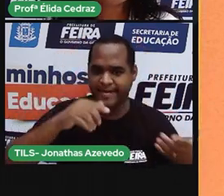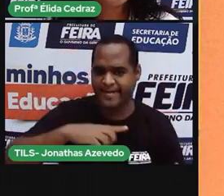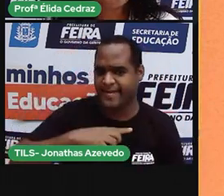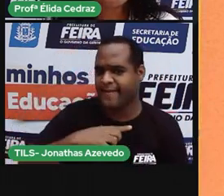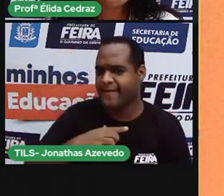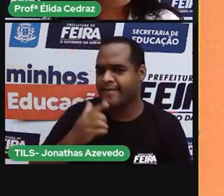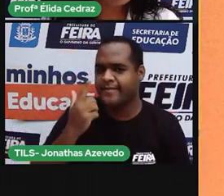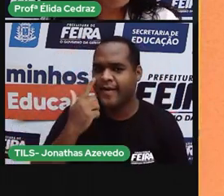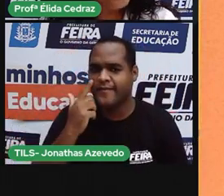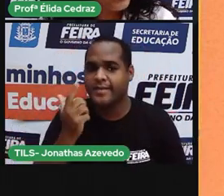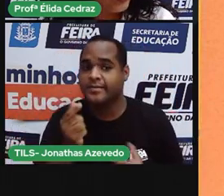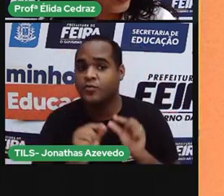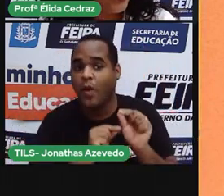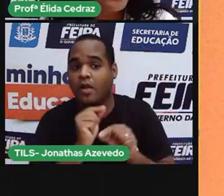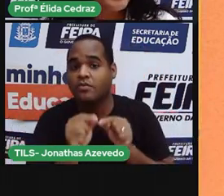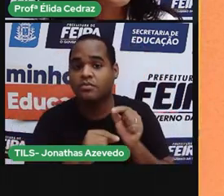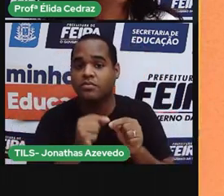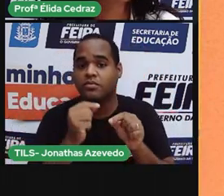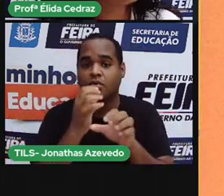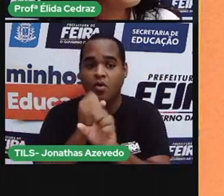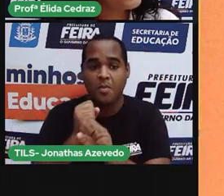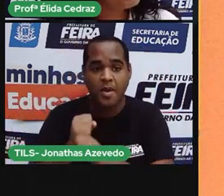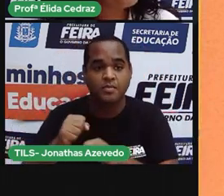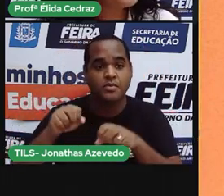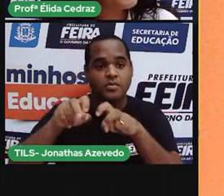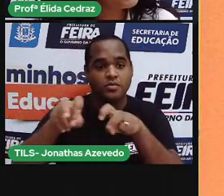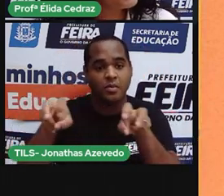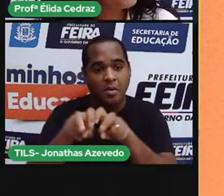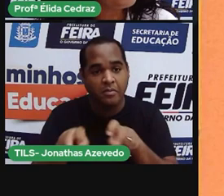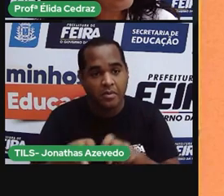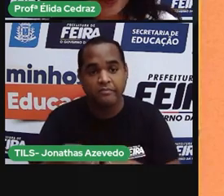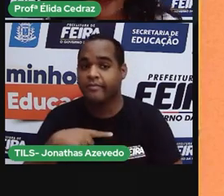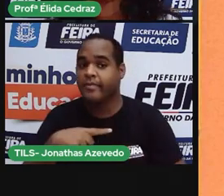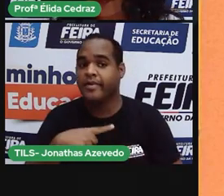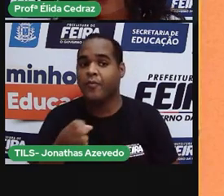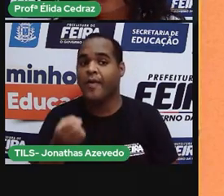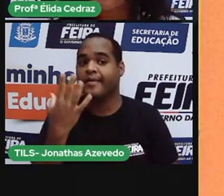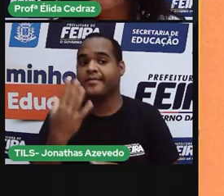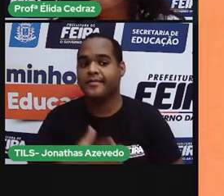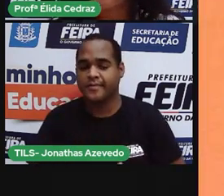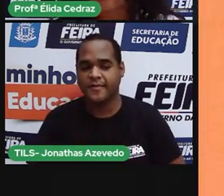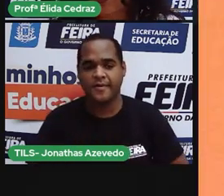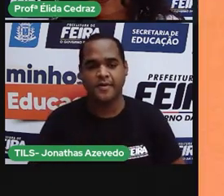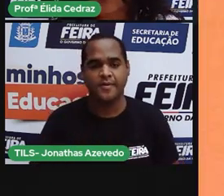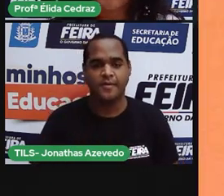você descobre quantos lugares há nesse foguete?